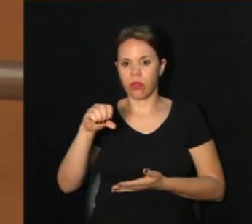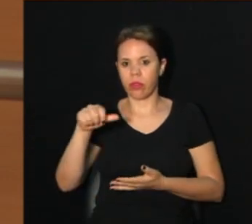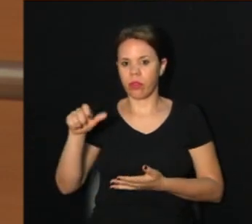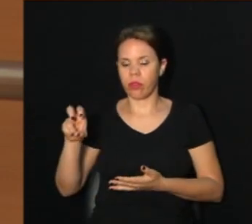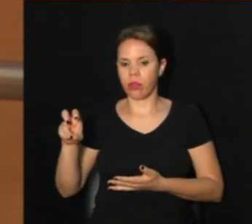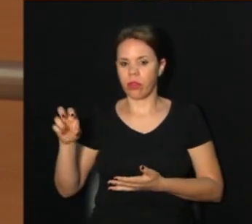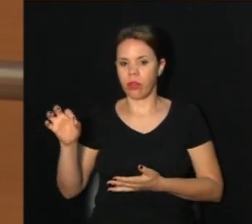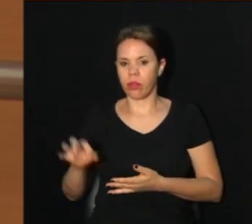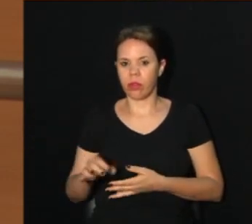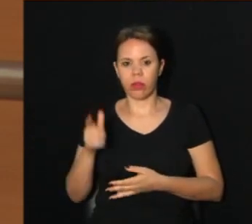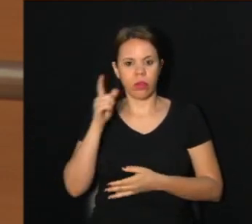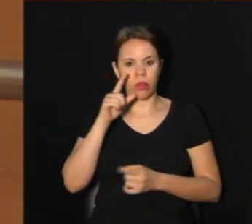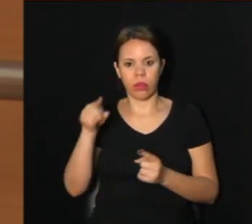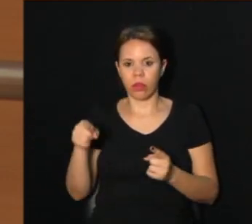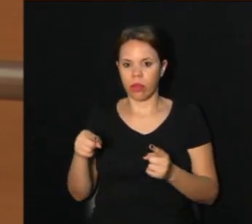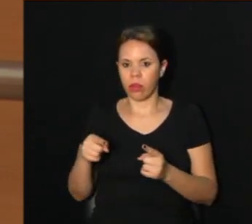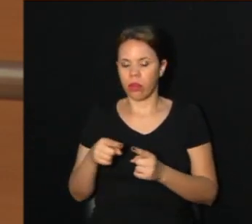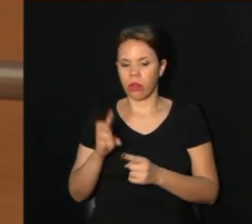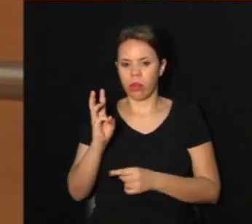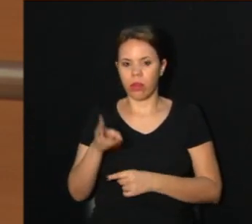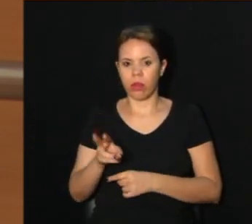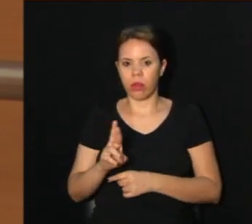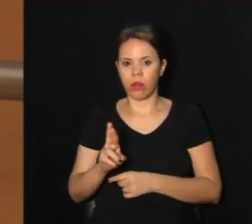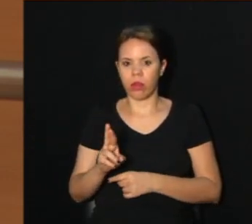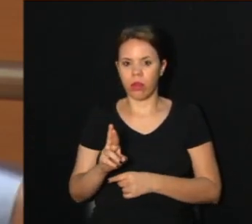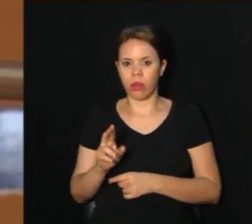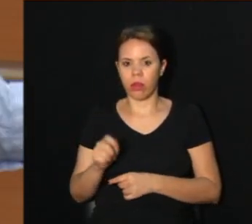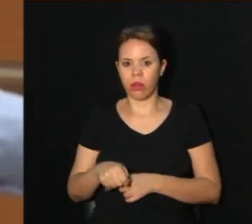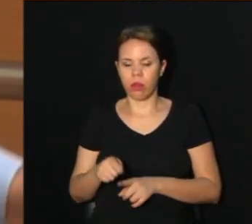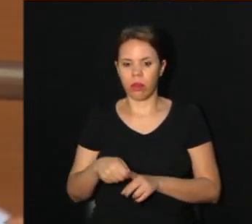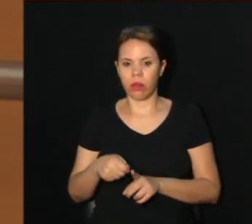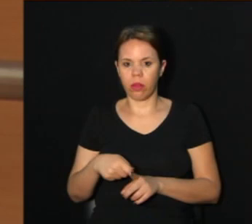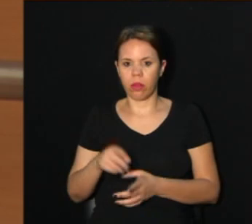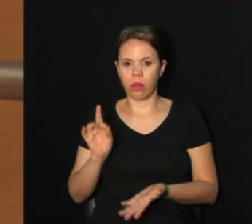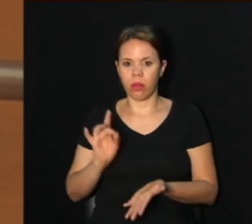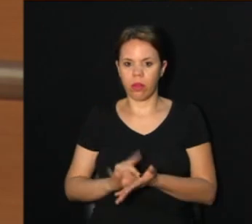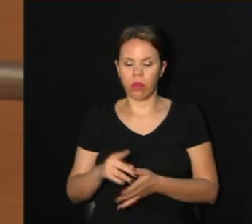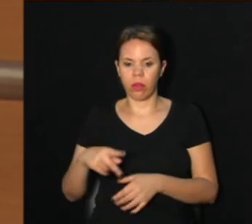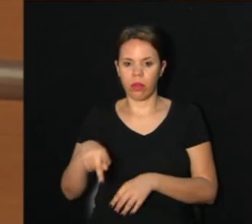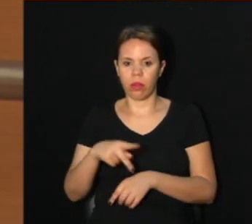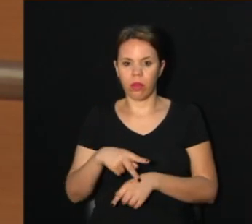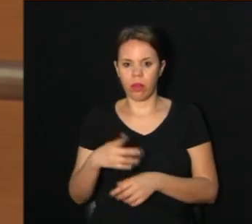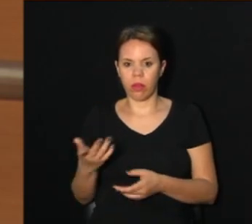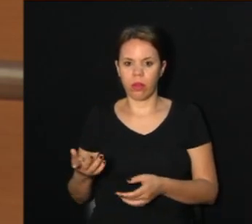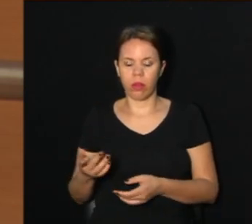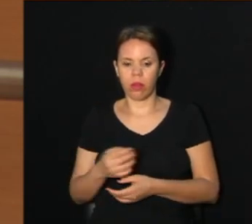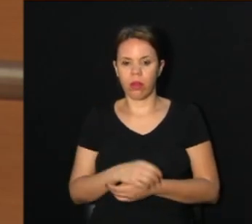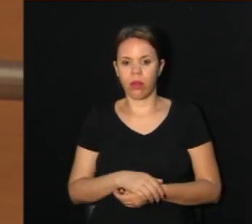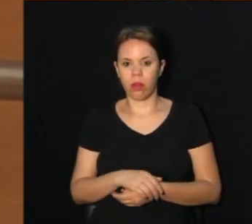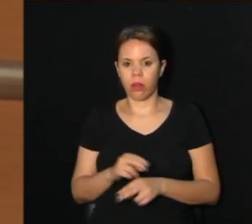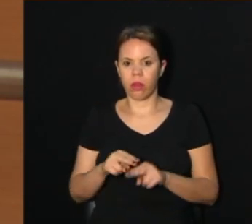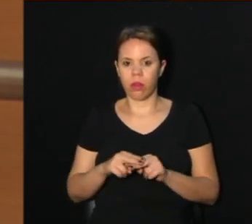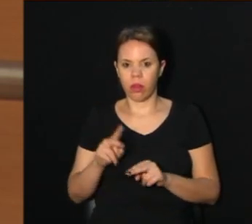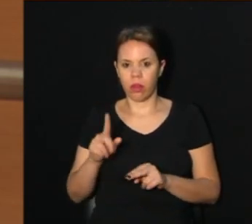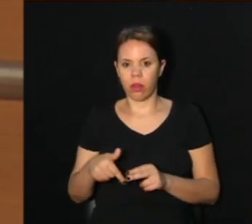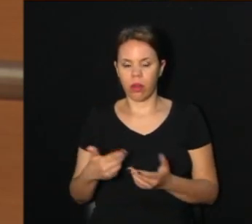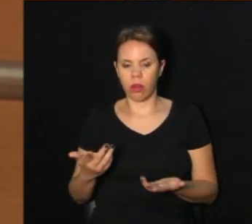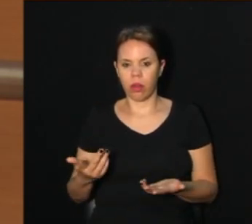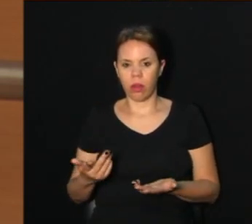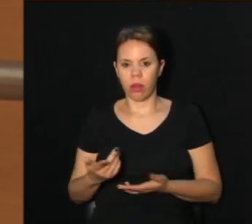95% não consegue atingir o rendimento de R$3.000 ao mês. Essa é a realidade do país. Por essa realidade, chocante,